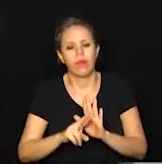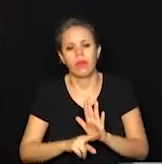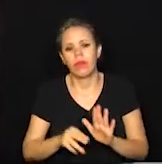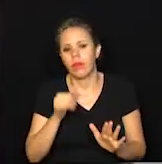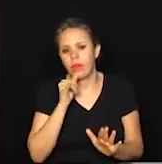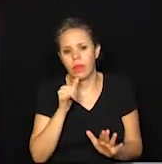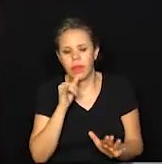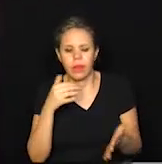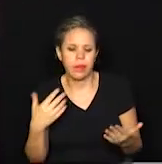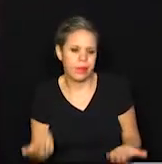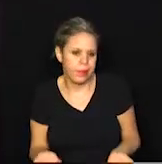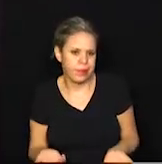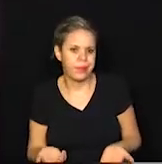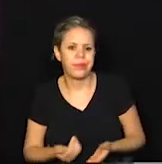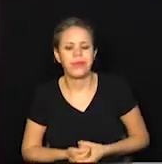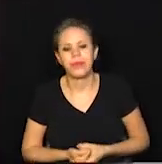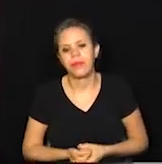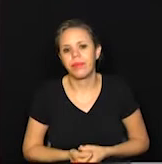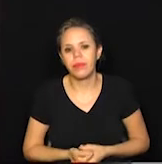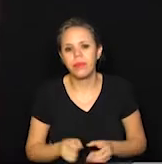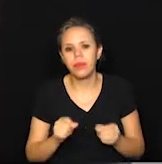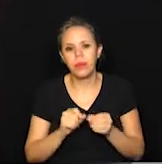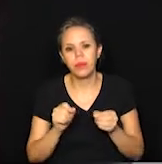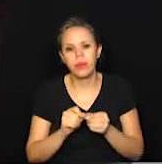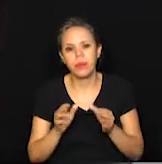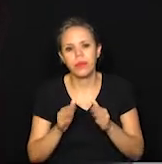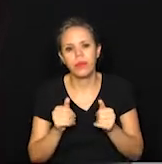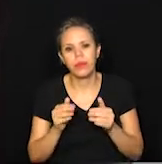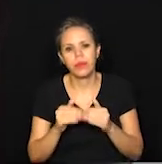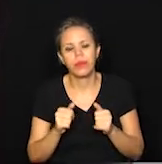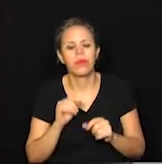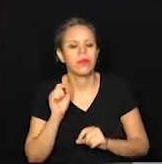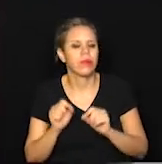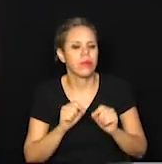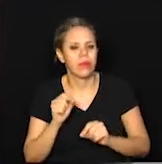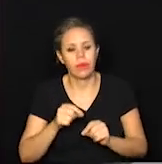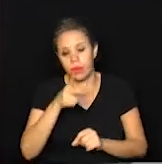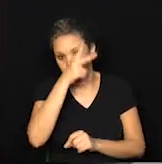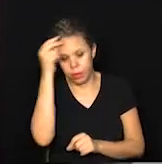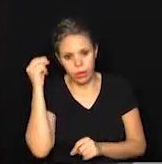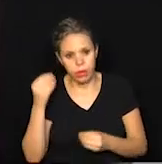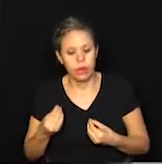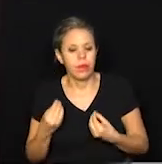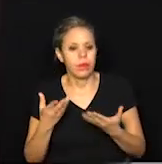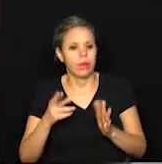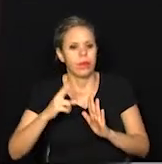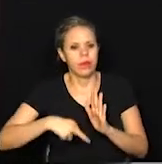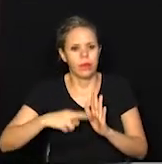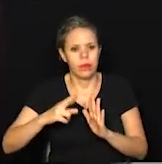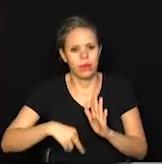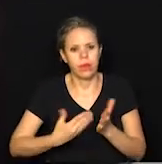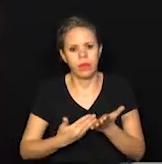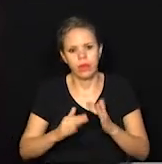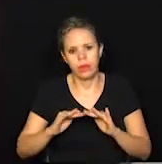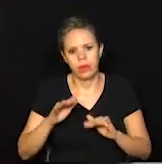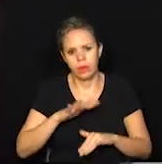que né, fiz uma solicitação para que a prefeitura fornecesse os relatórios por escola,